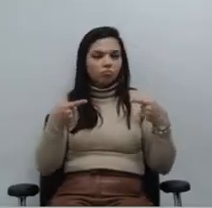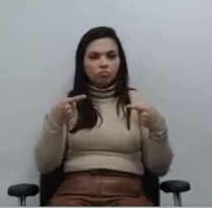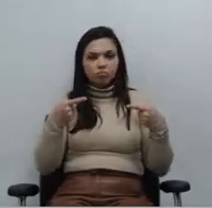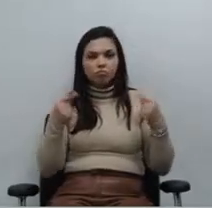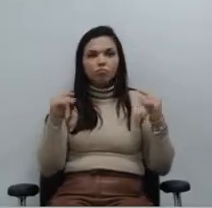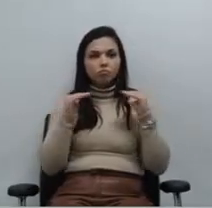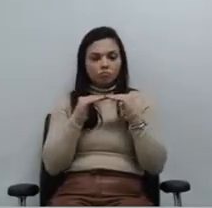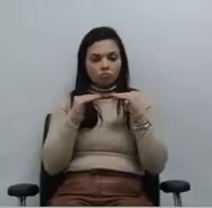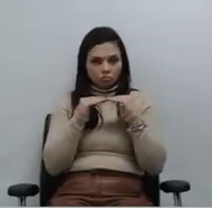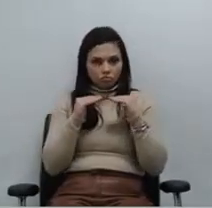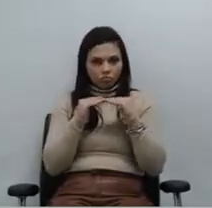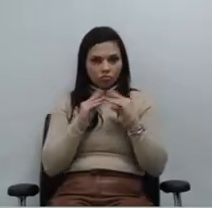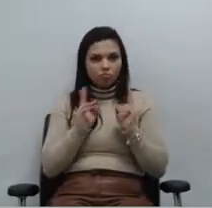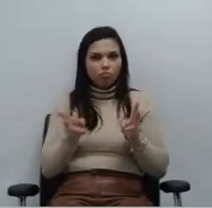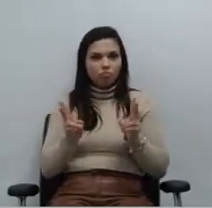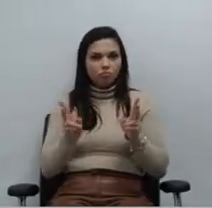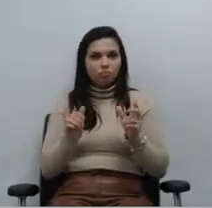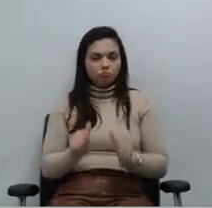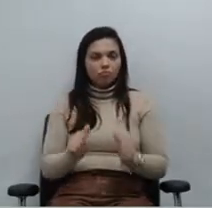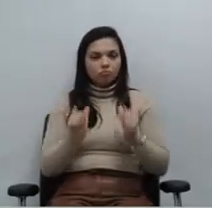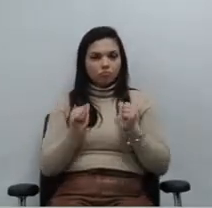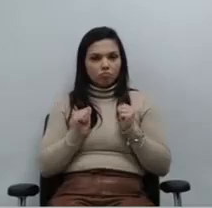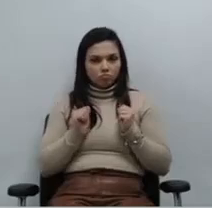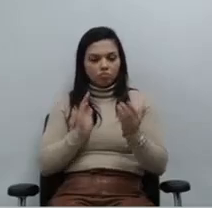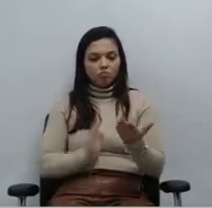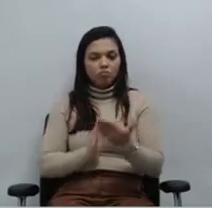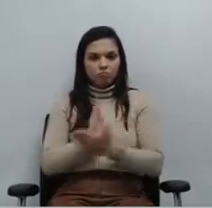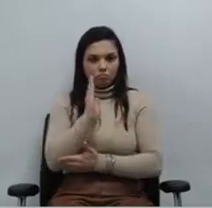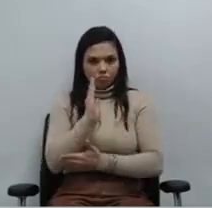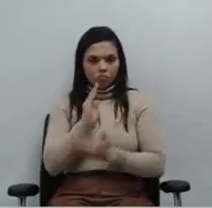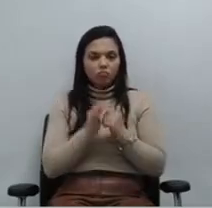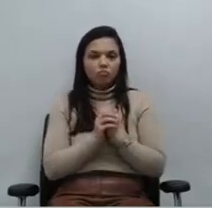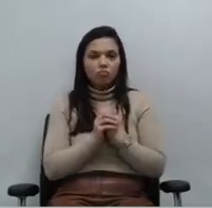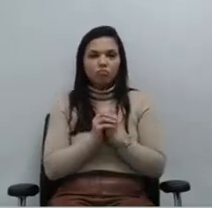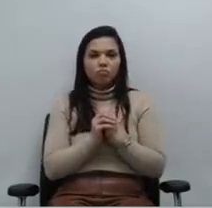Aqueles que concordam permaneçam como estão. Aprovado.